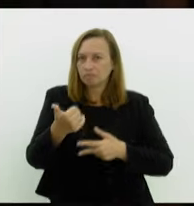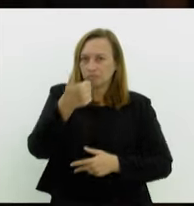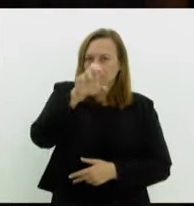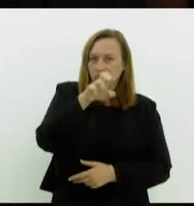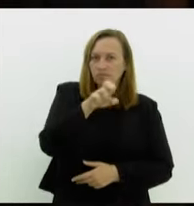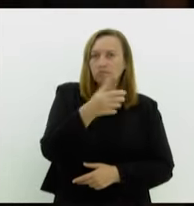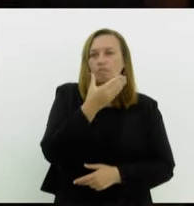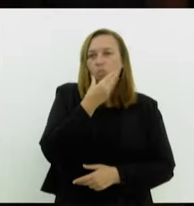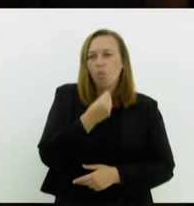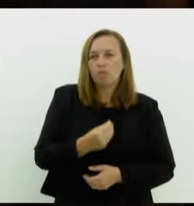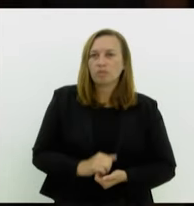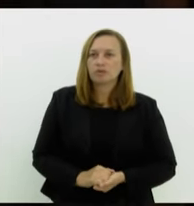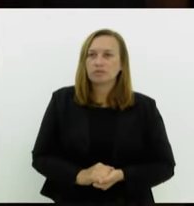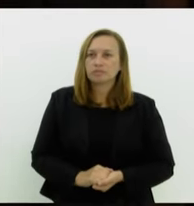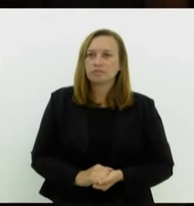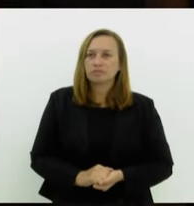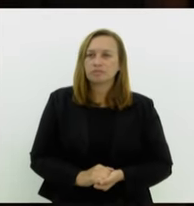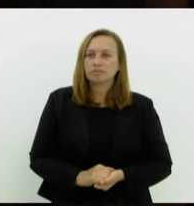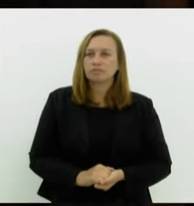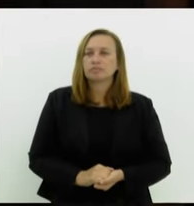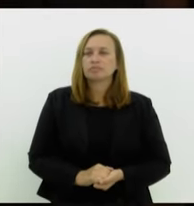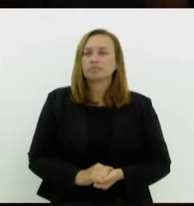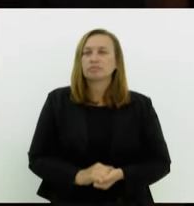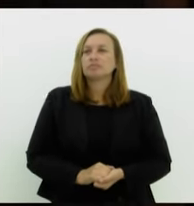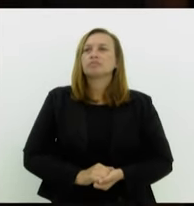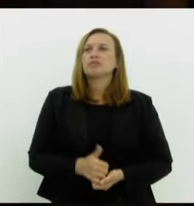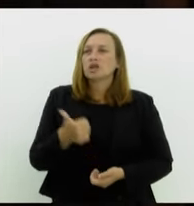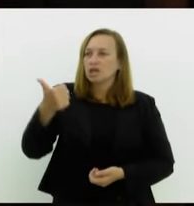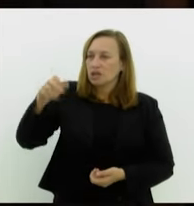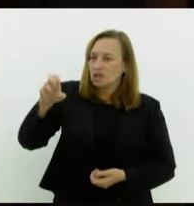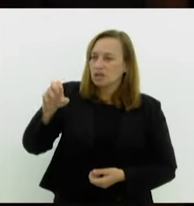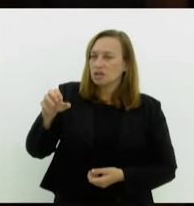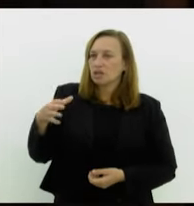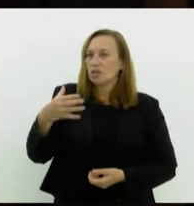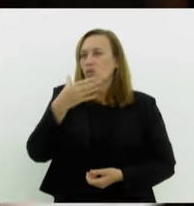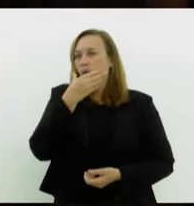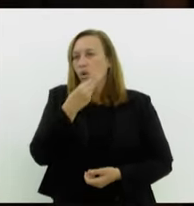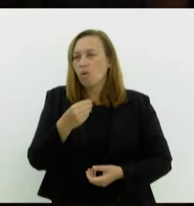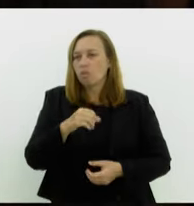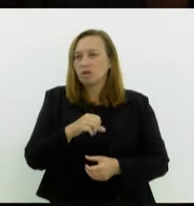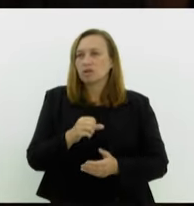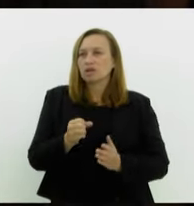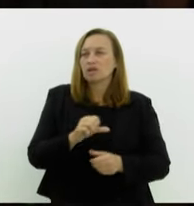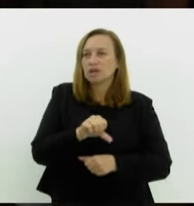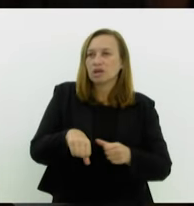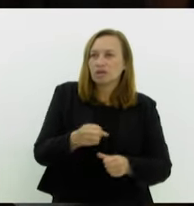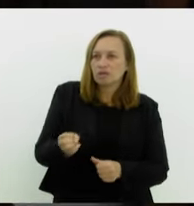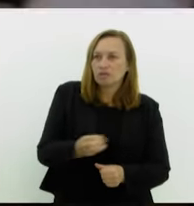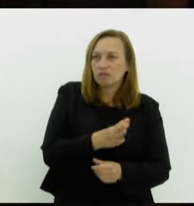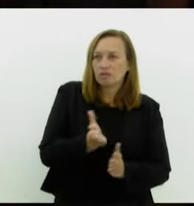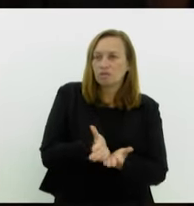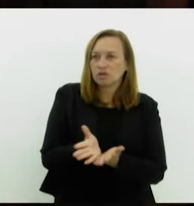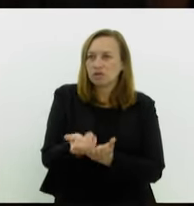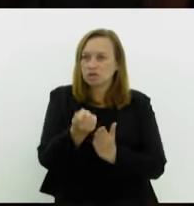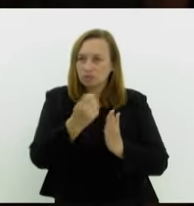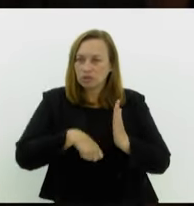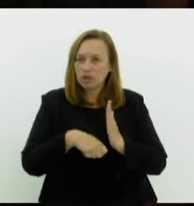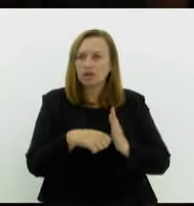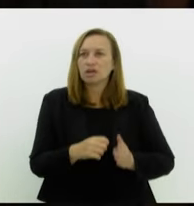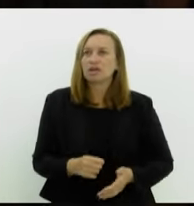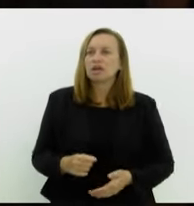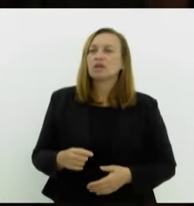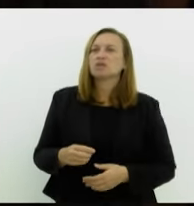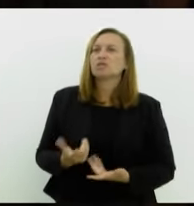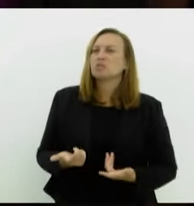a gente vê a promulgação da reforma tributária mesa da 15 homens Cadê a gente nós somos 52% do